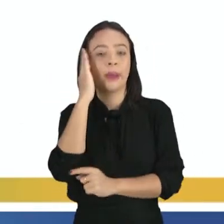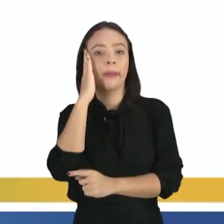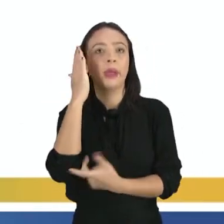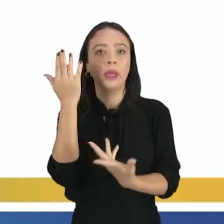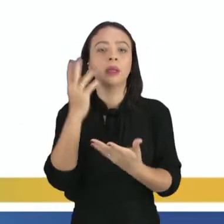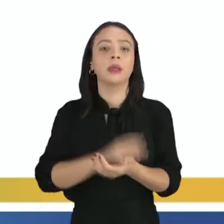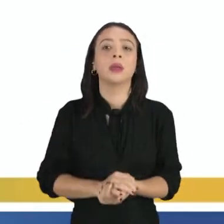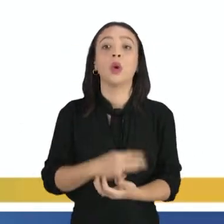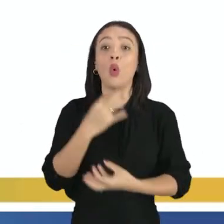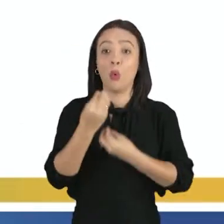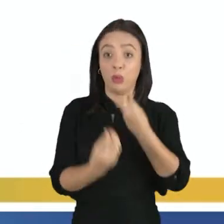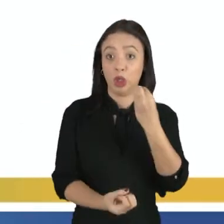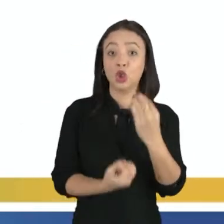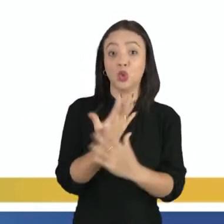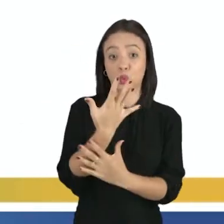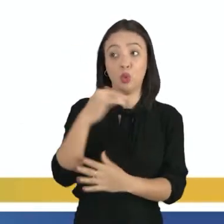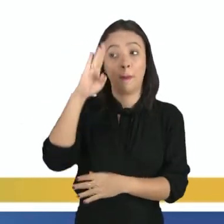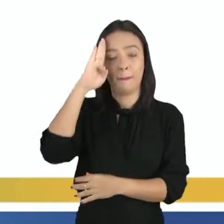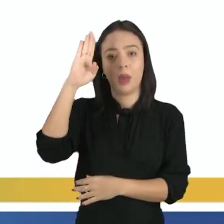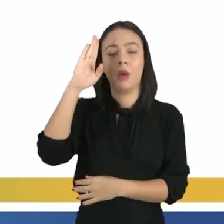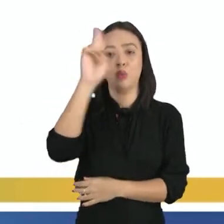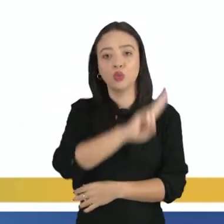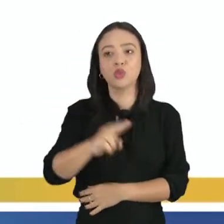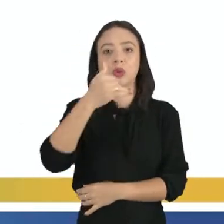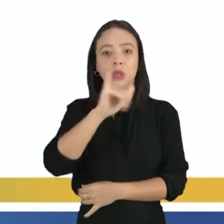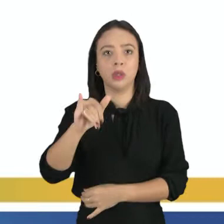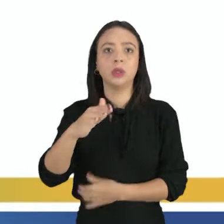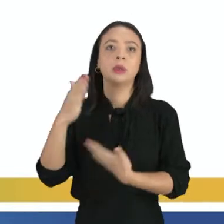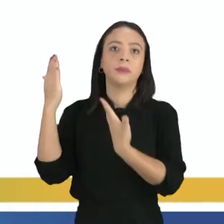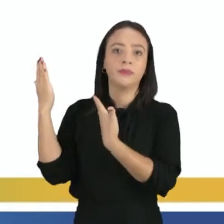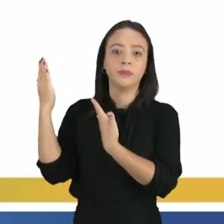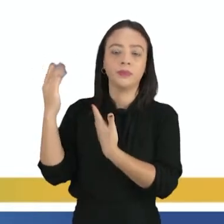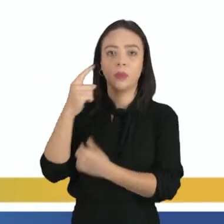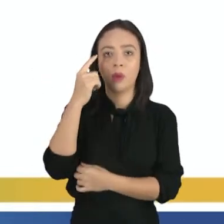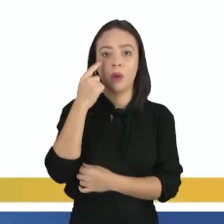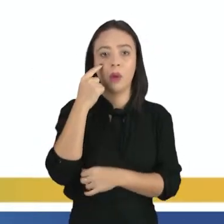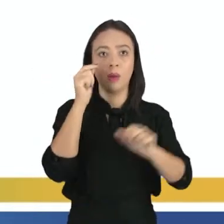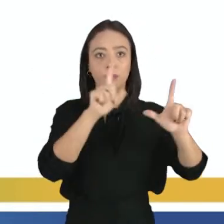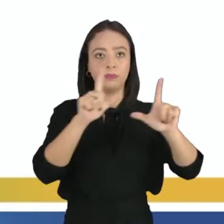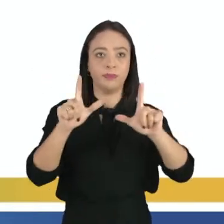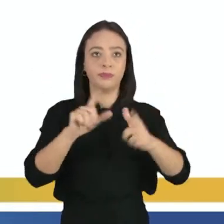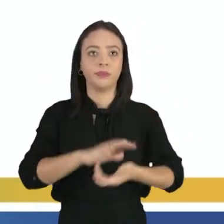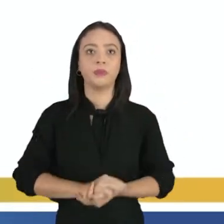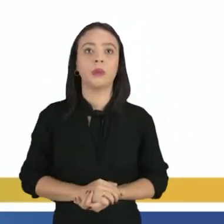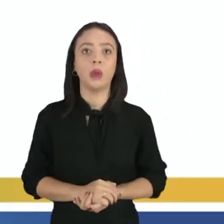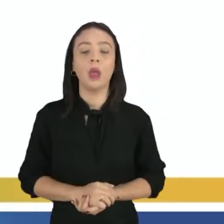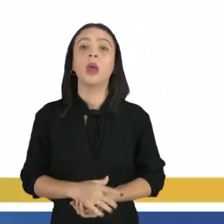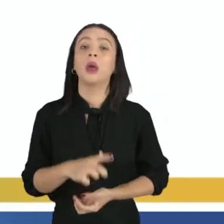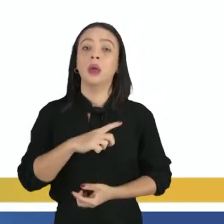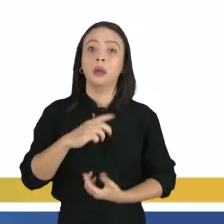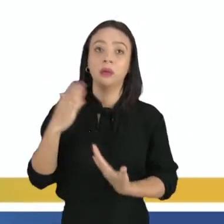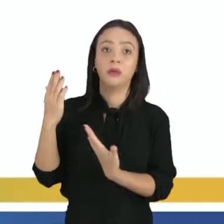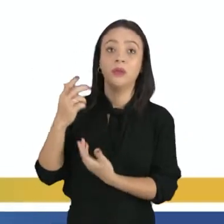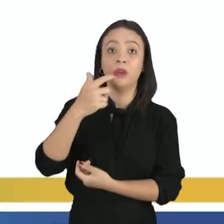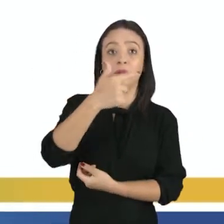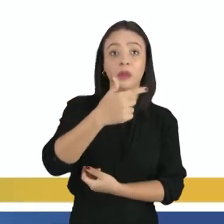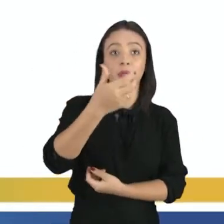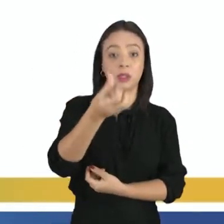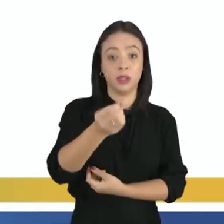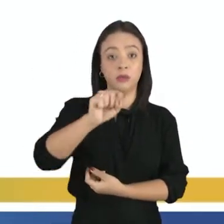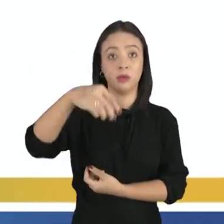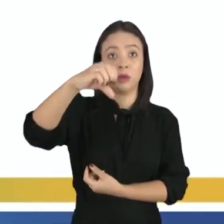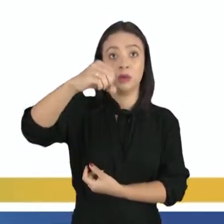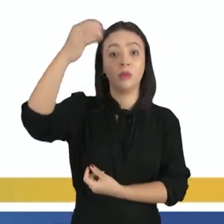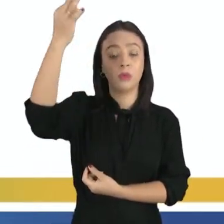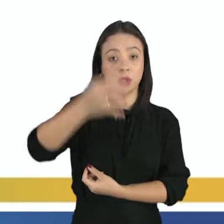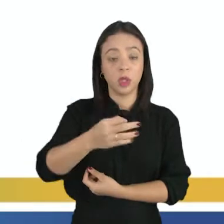energética, dá aí o que vocês estão acompanhando com a gente na tela. Então, nós temos lá que